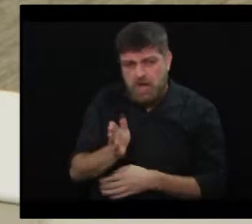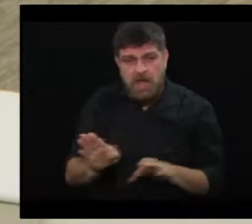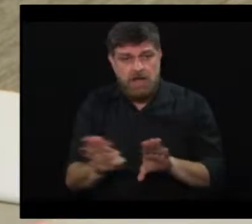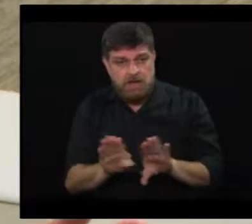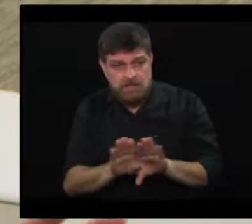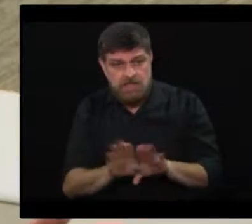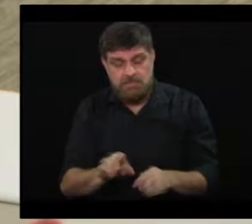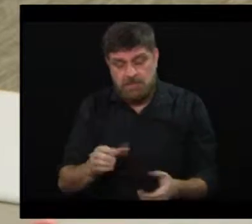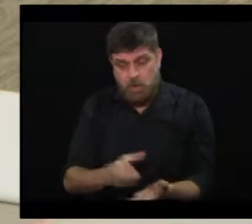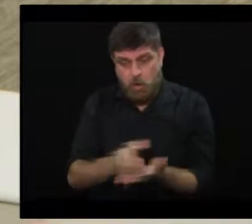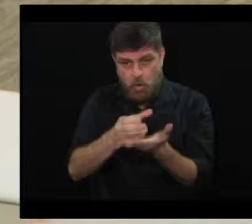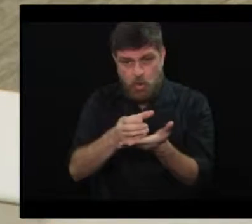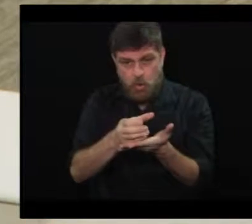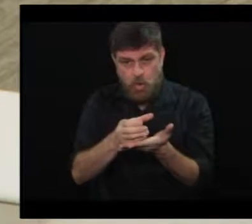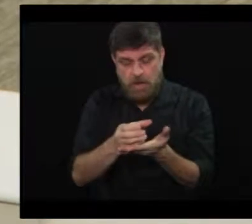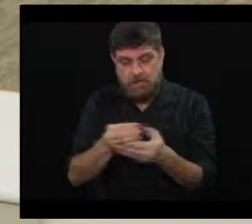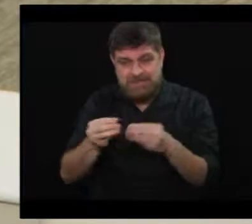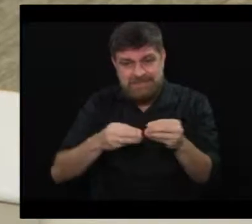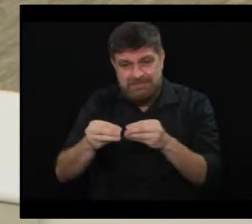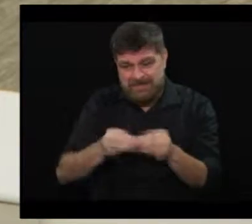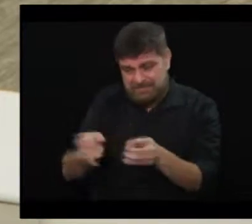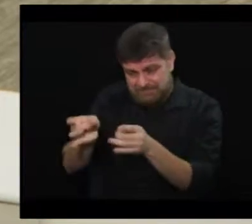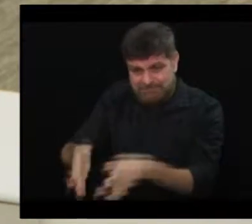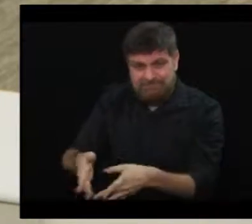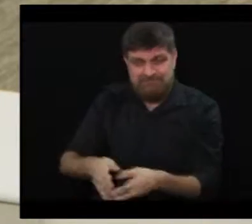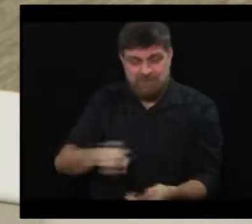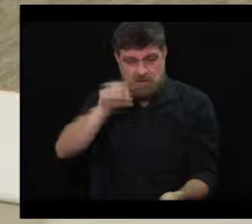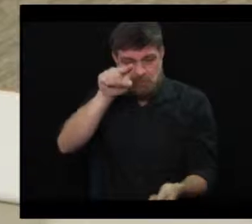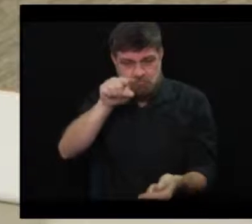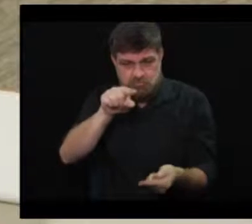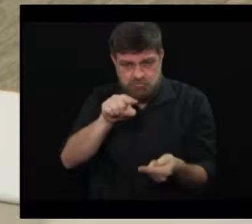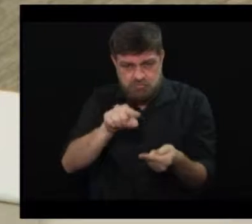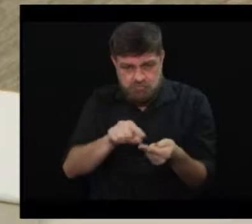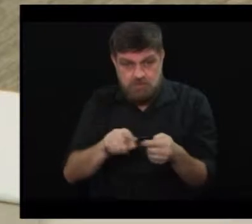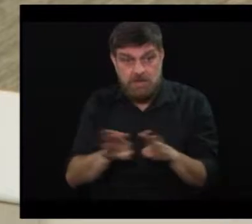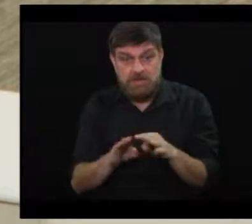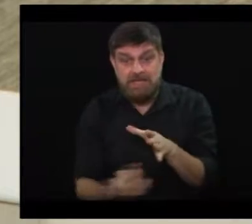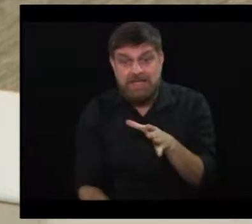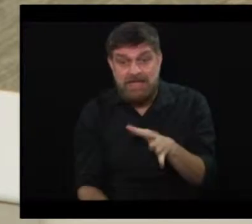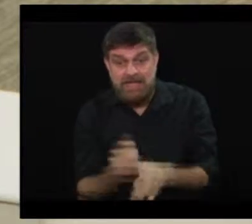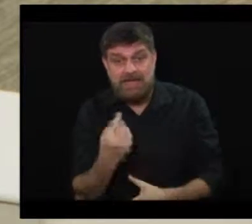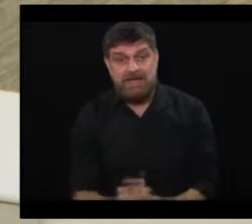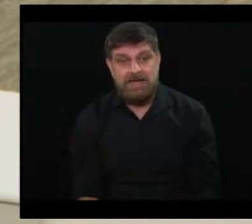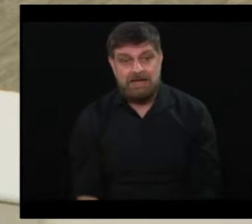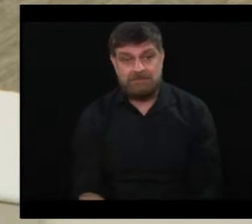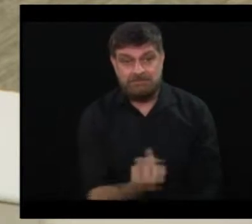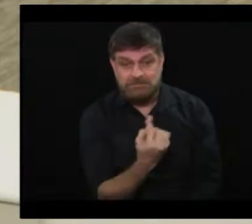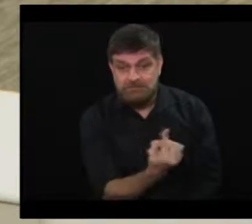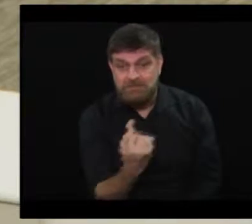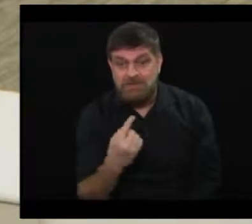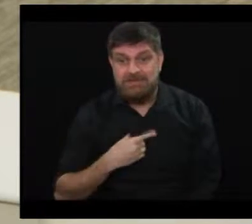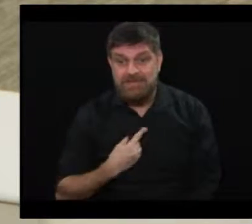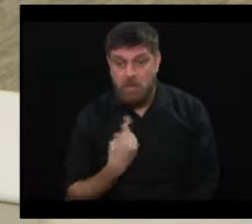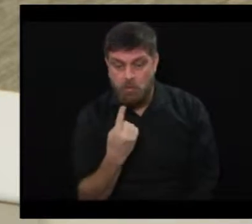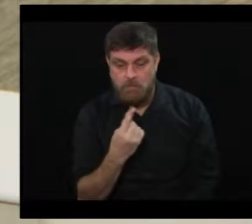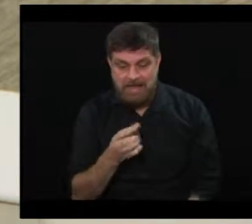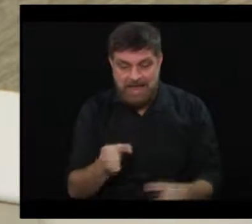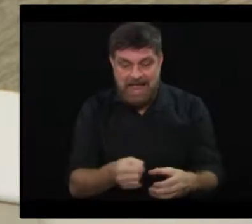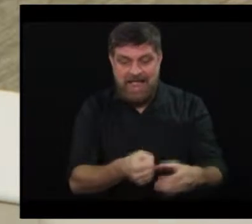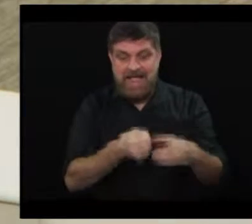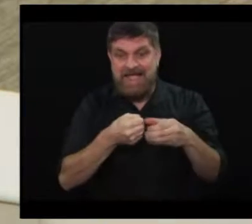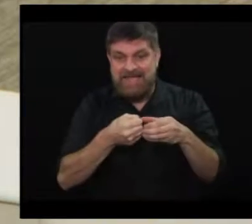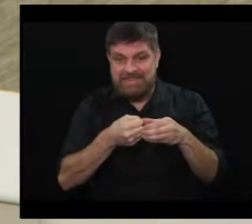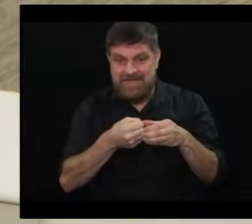realmente eliminar os copos descartáveis nos gabinetes dos setores, já instituir de pronto uma caneca, cada um ter a